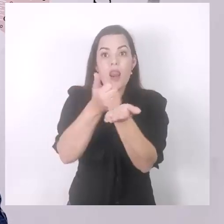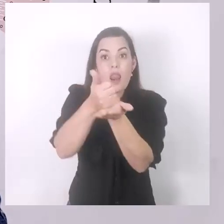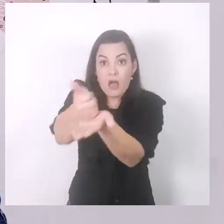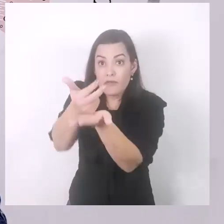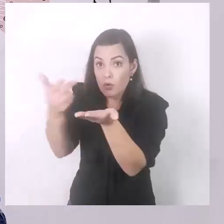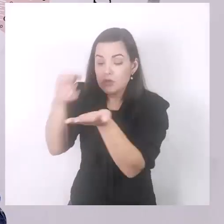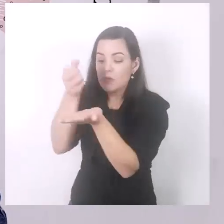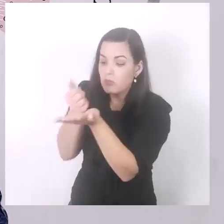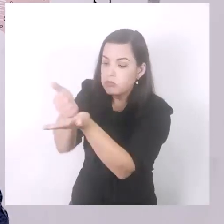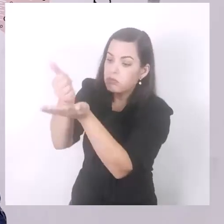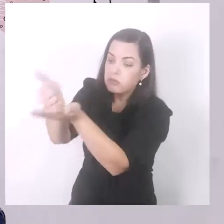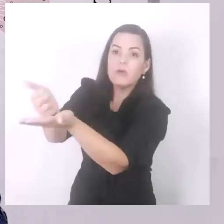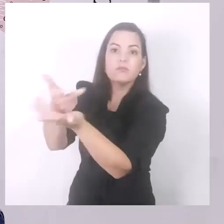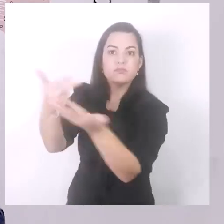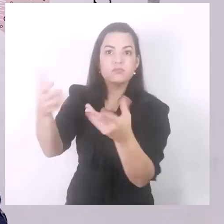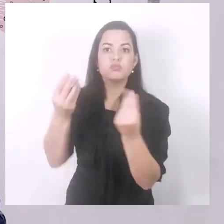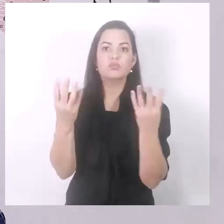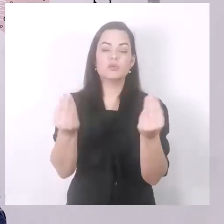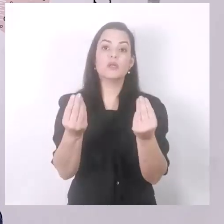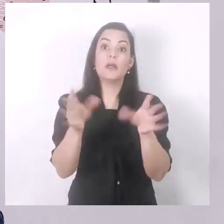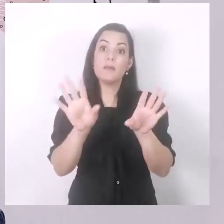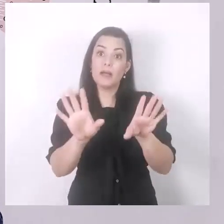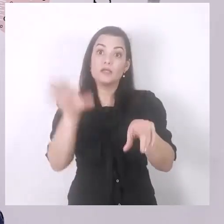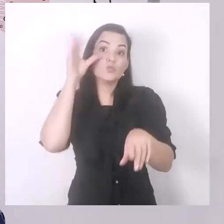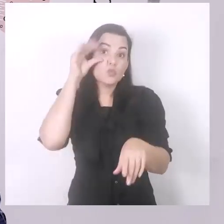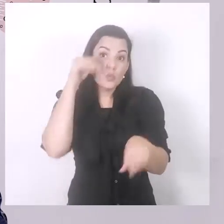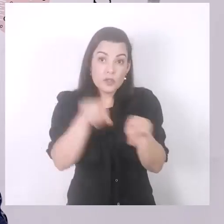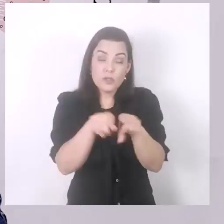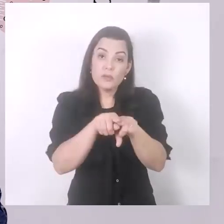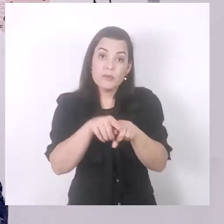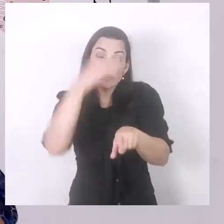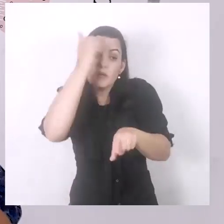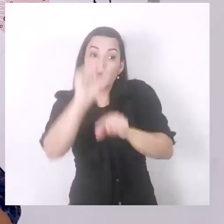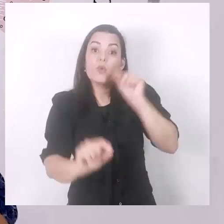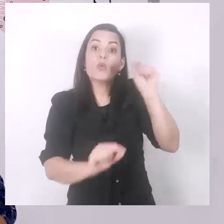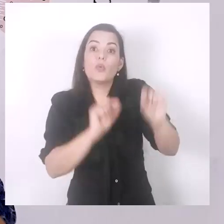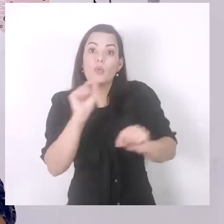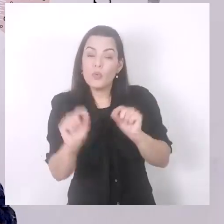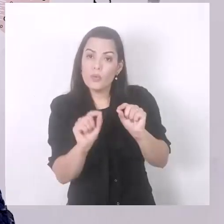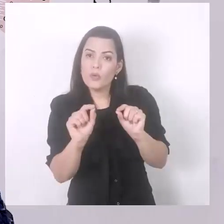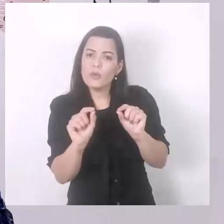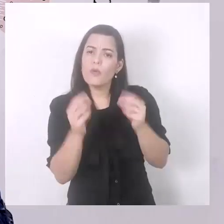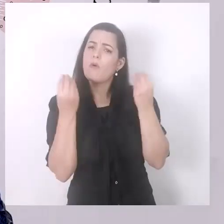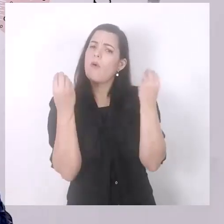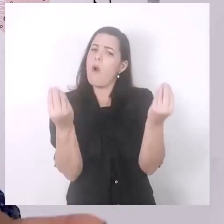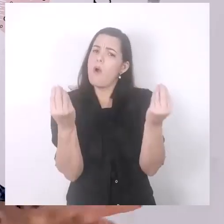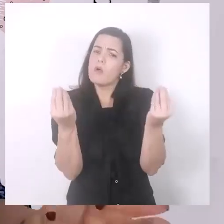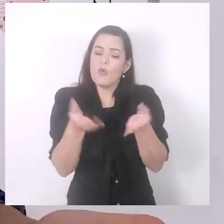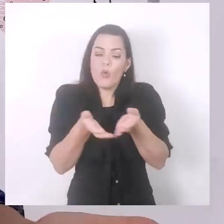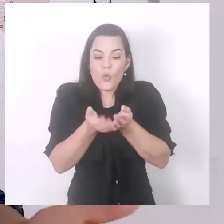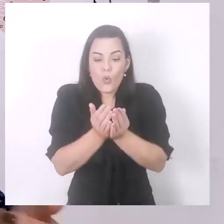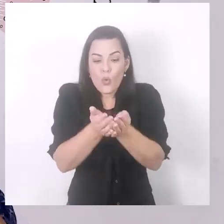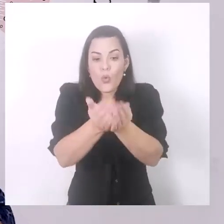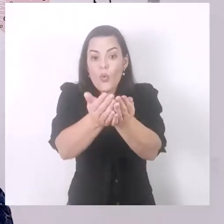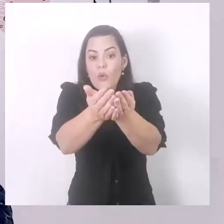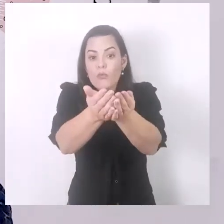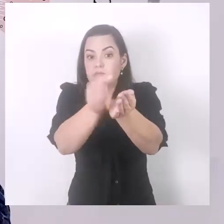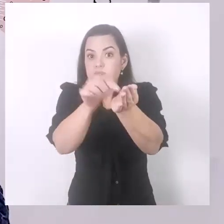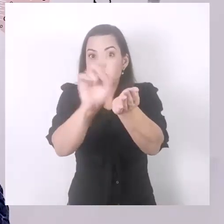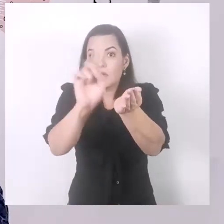transportados. Mas também fiquei curiosa para saber como que esses navios